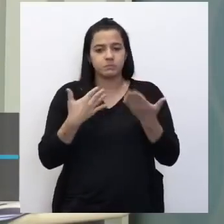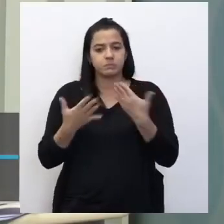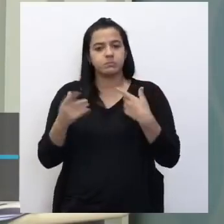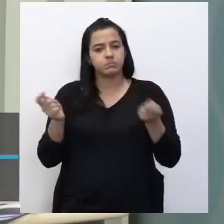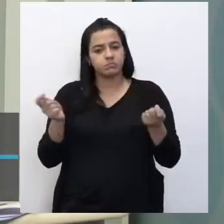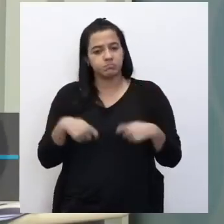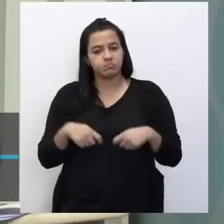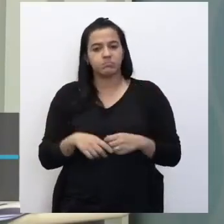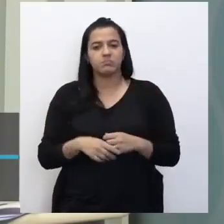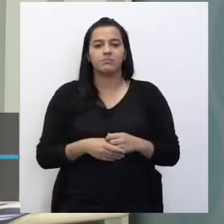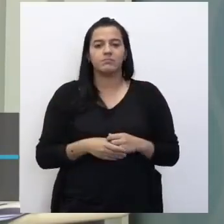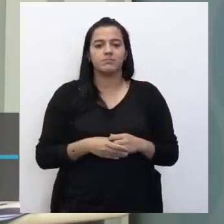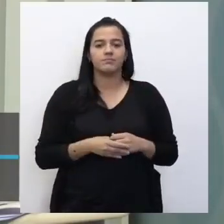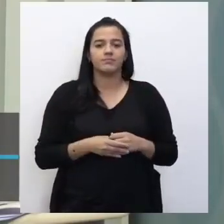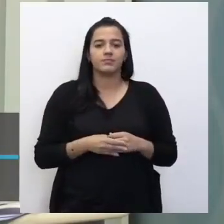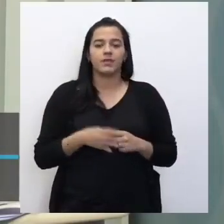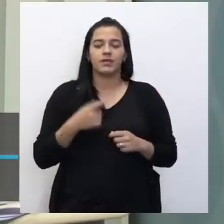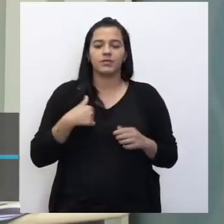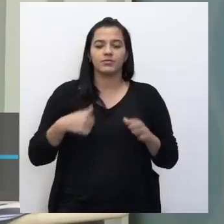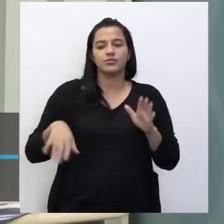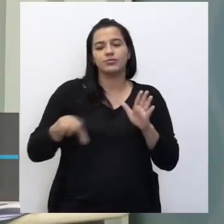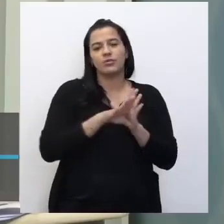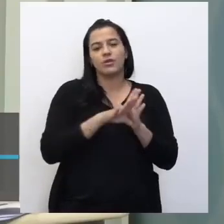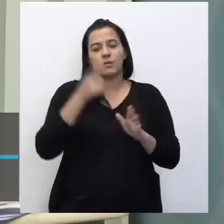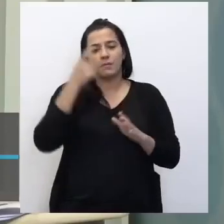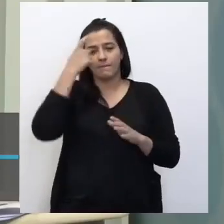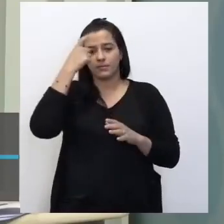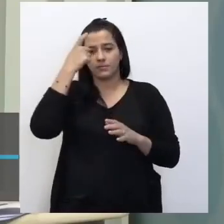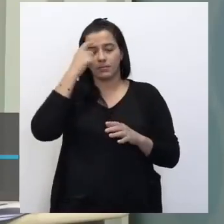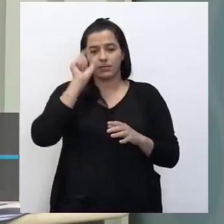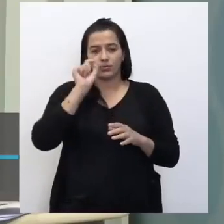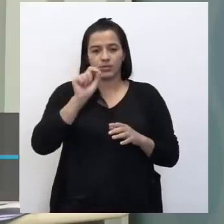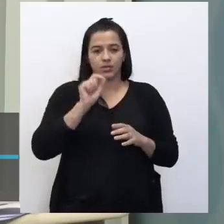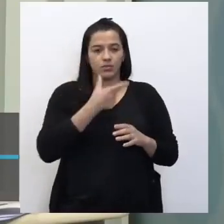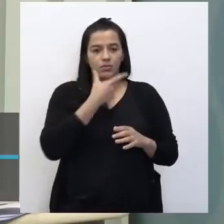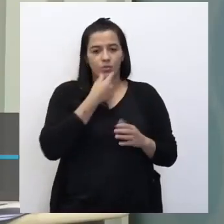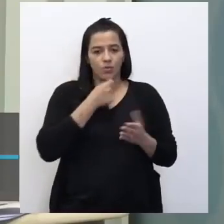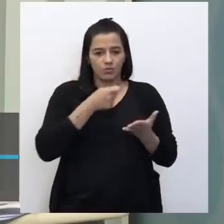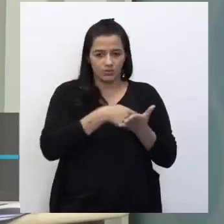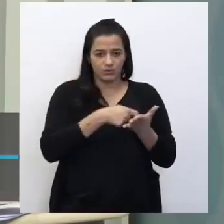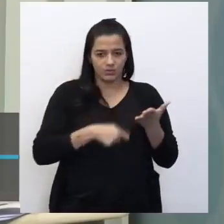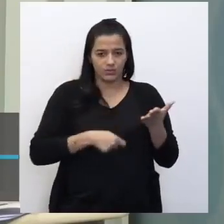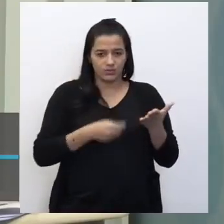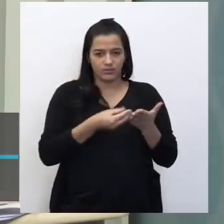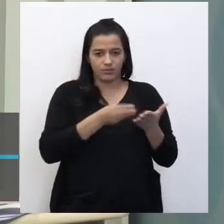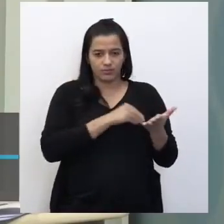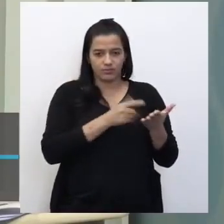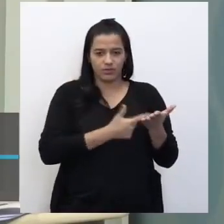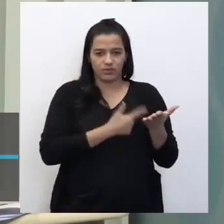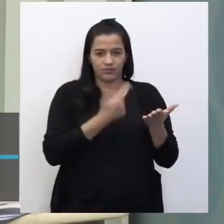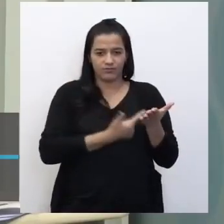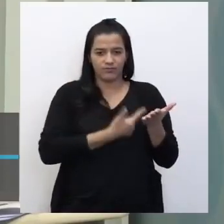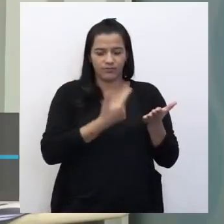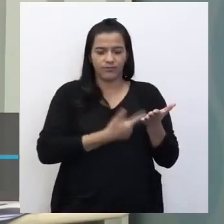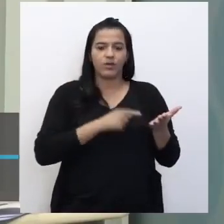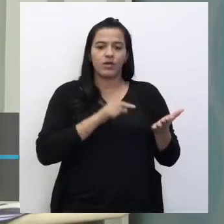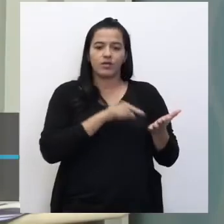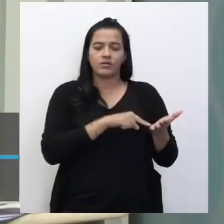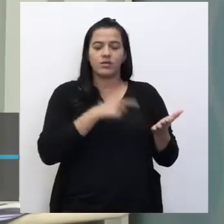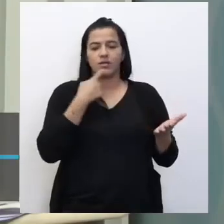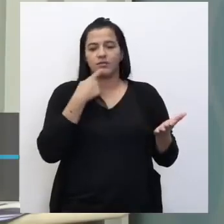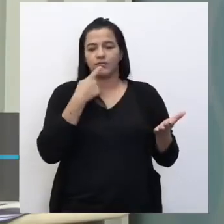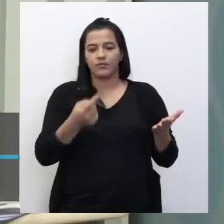gente chega num autor que é o Francis Galton, que é